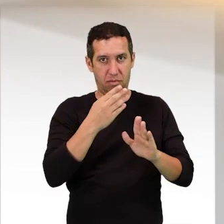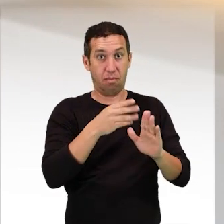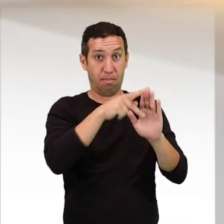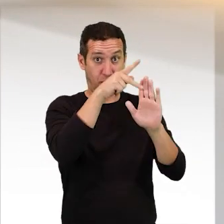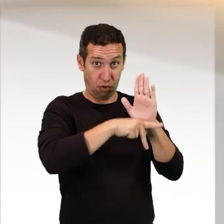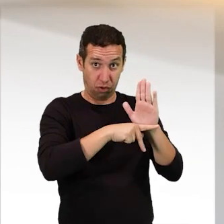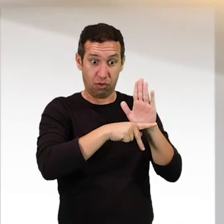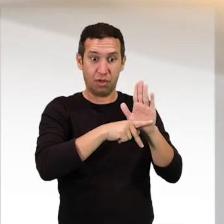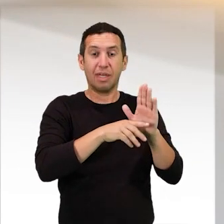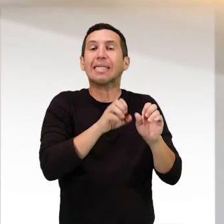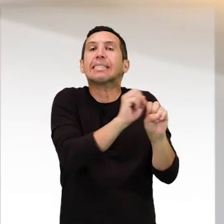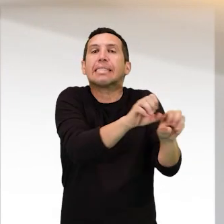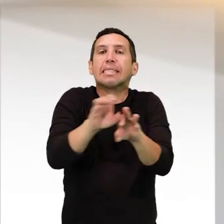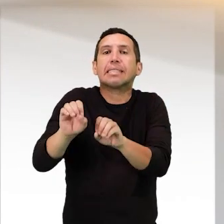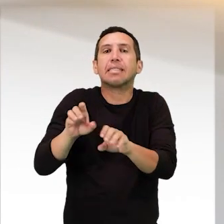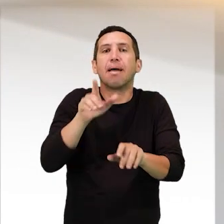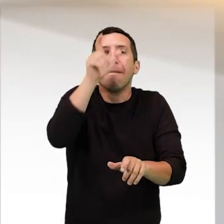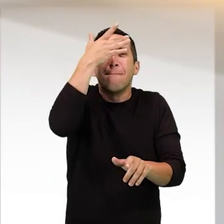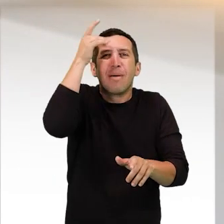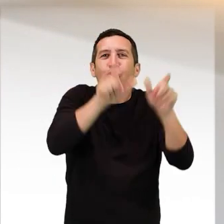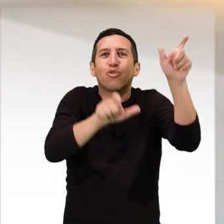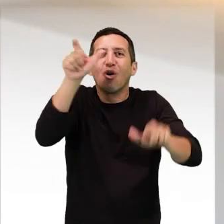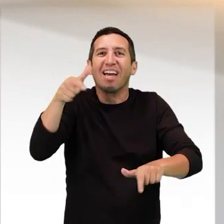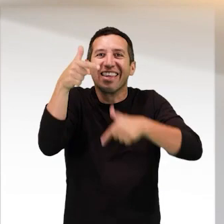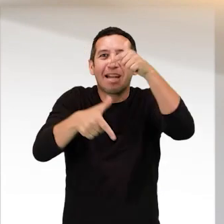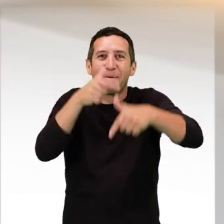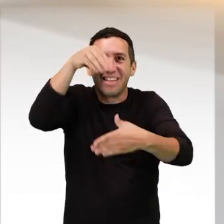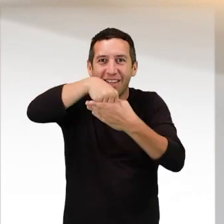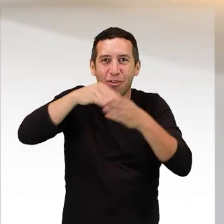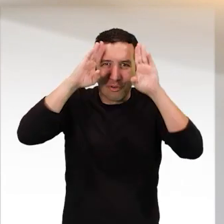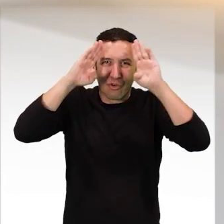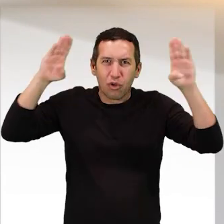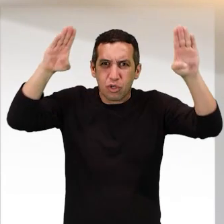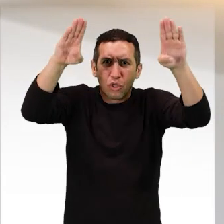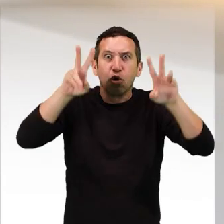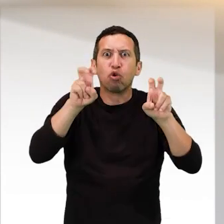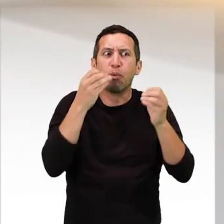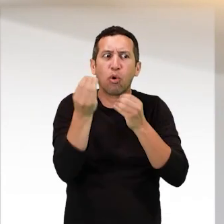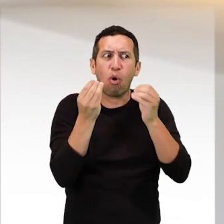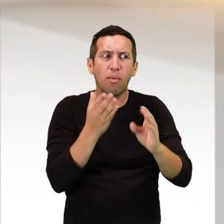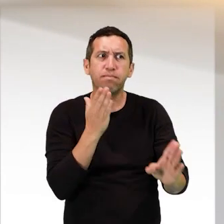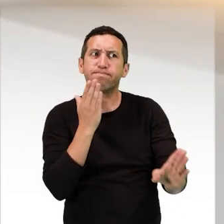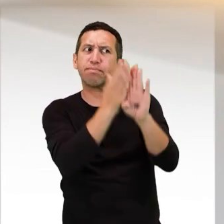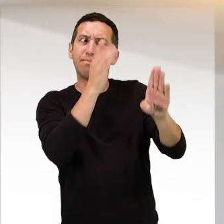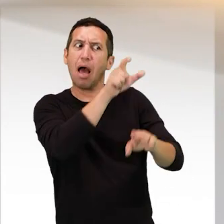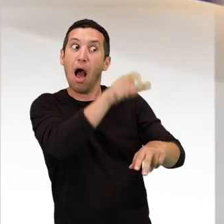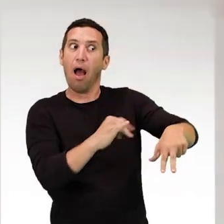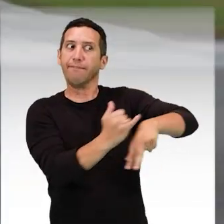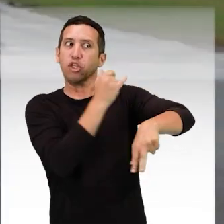capacita funcionários dos aeroportos para identificarem vítimas de tráfico de pessoas. Vamos ver?